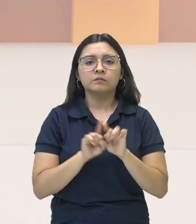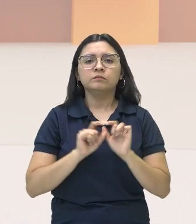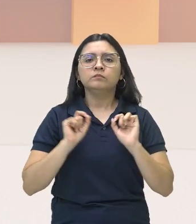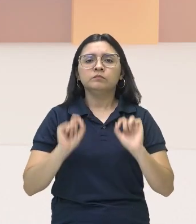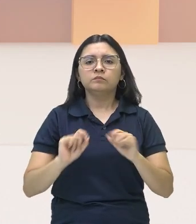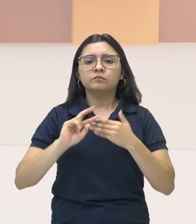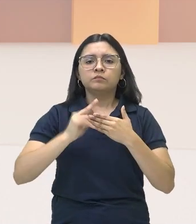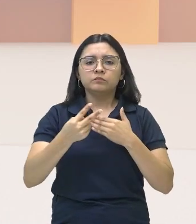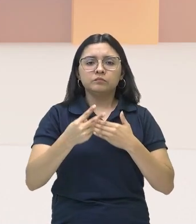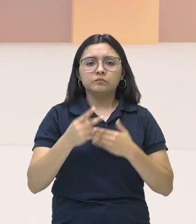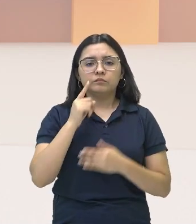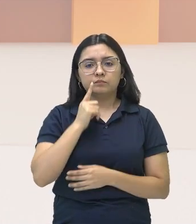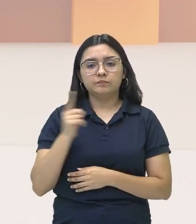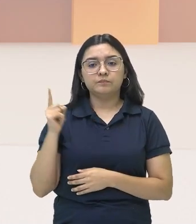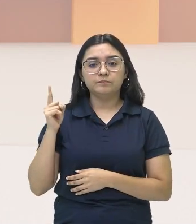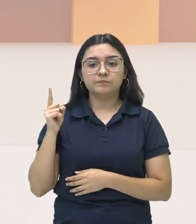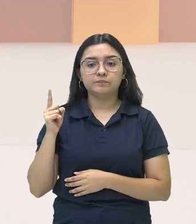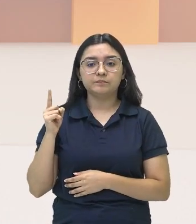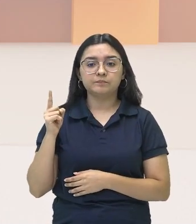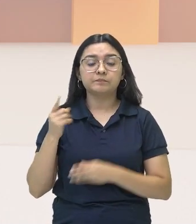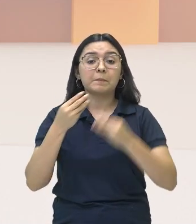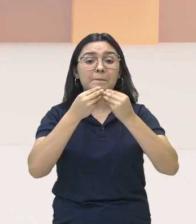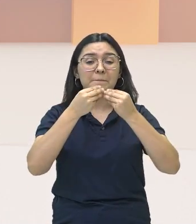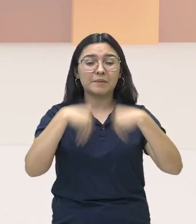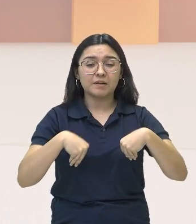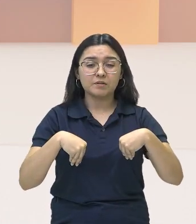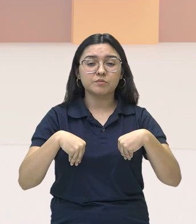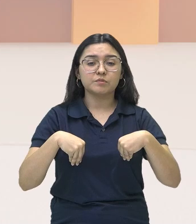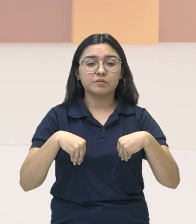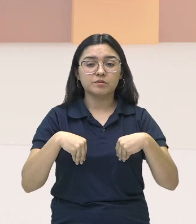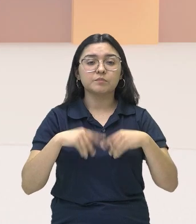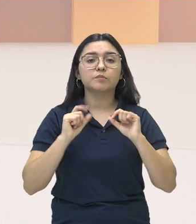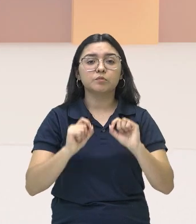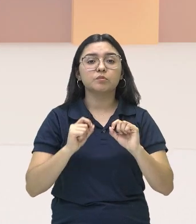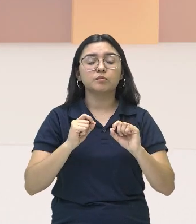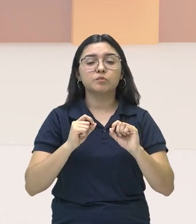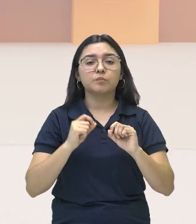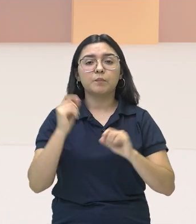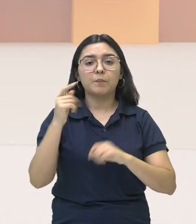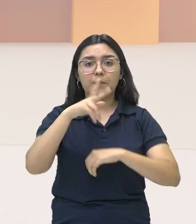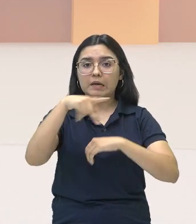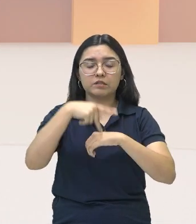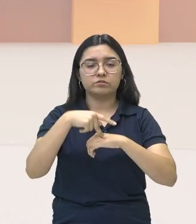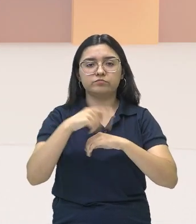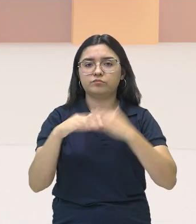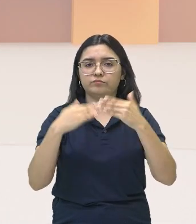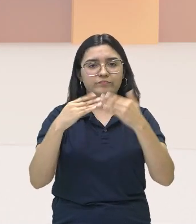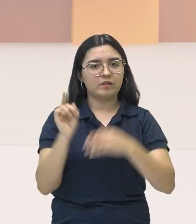quê? Olha só aqui, prejuízos para o desenvolvimento do país.